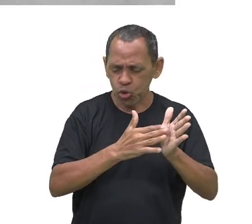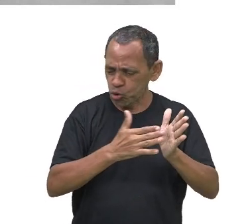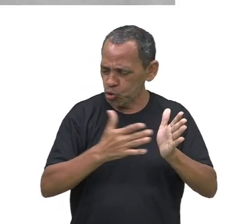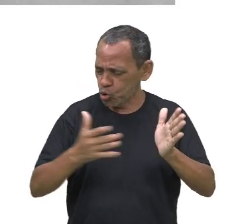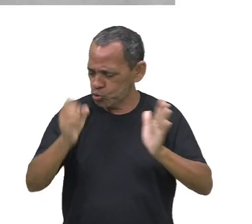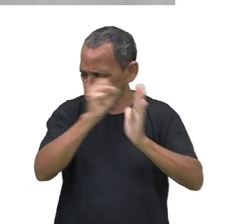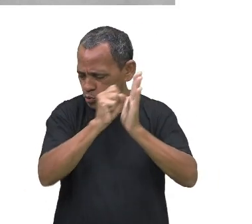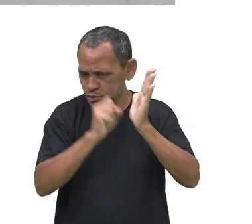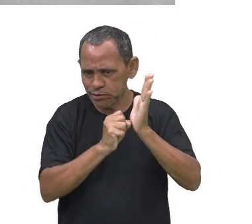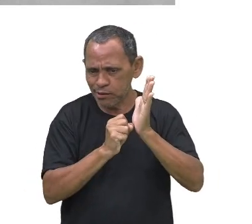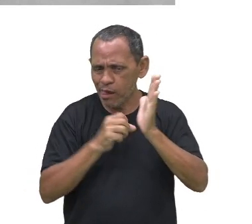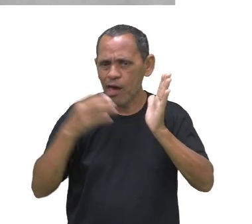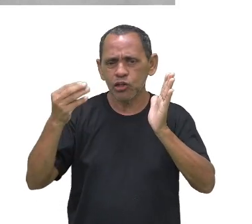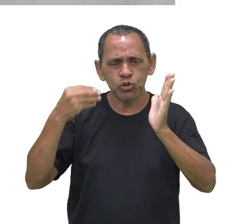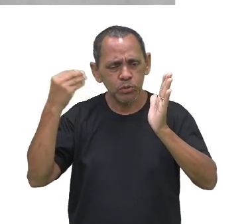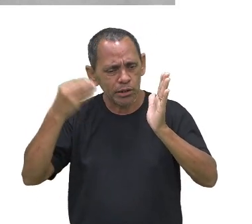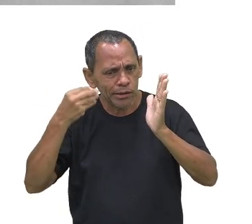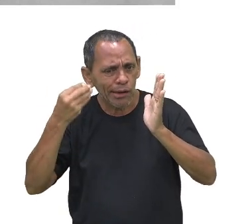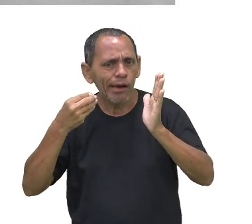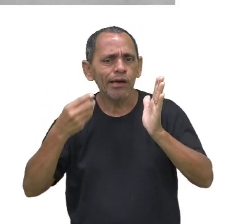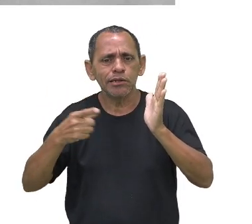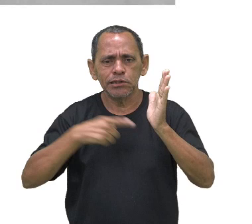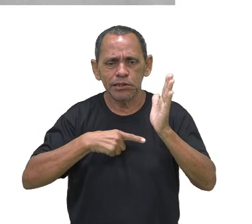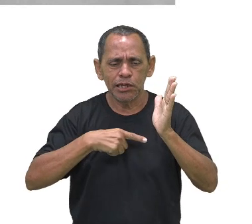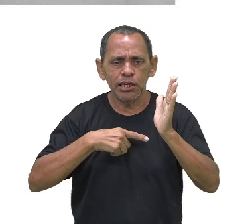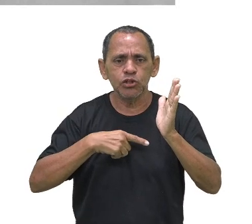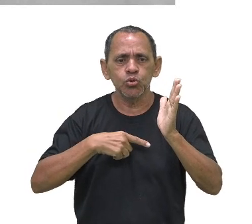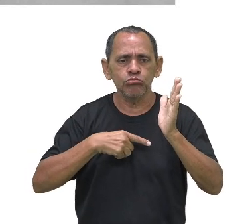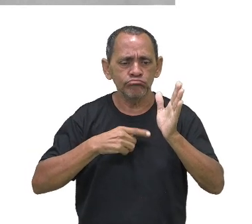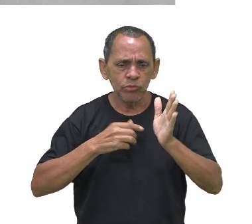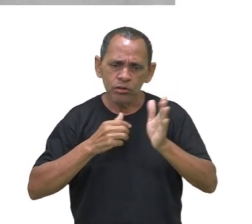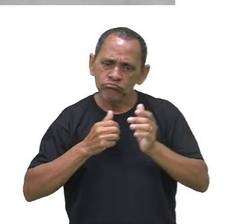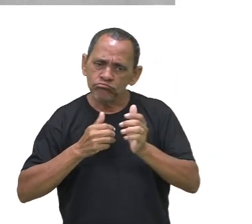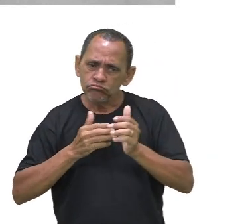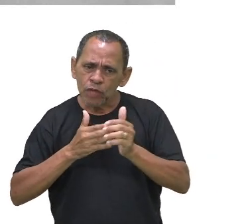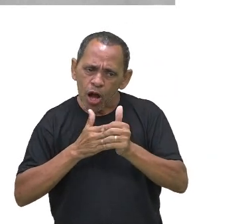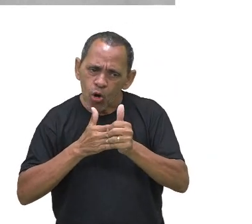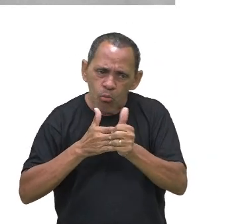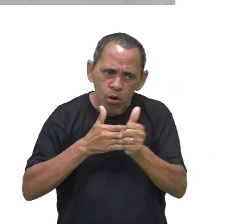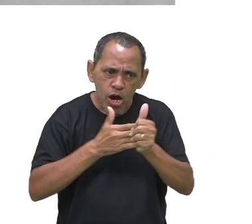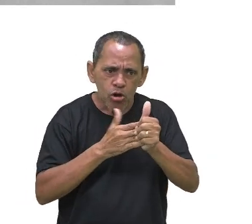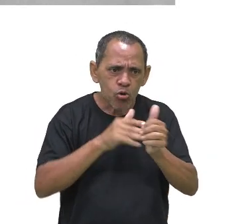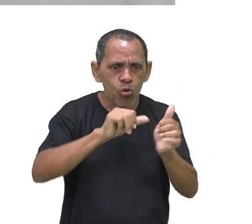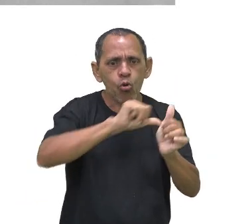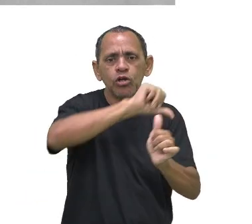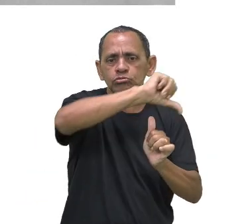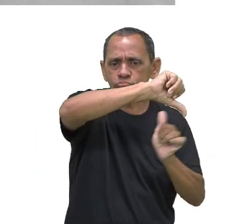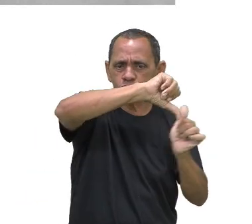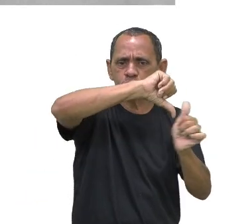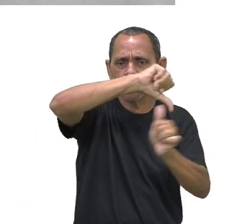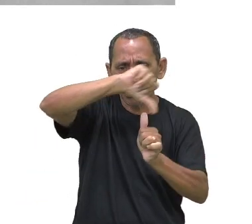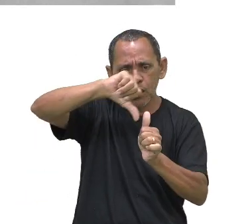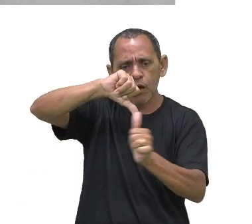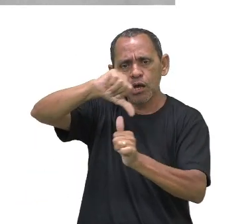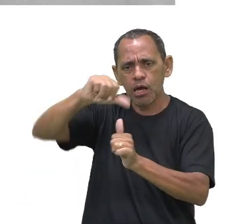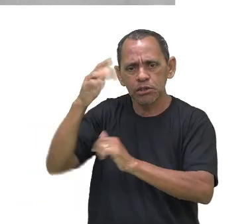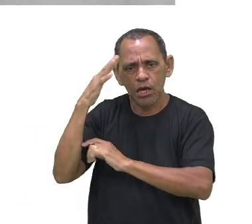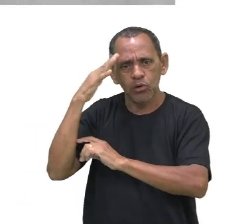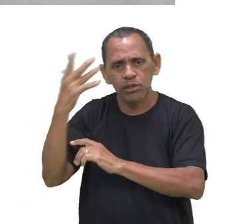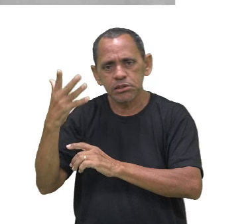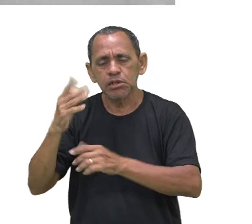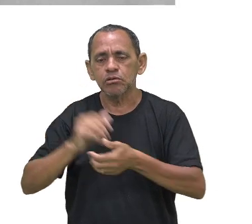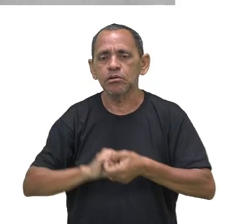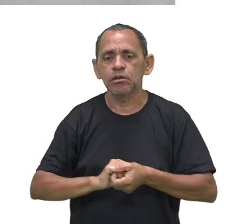experienciando todas as mudanças que ocorreram no século XX. Mas Caio Prado Júnior não foi